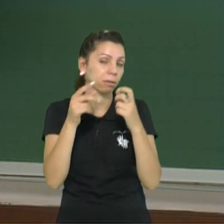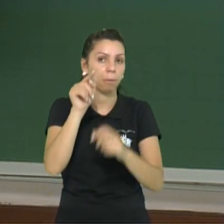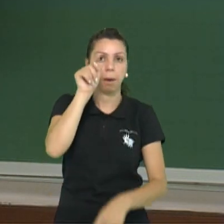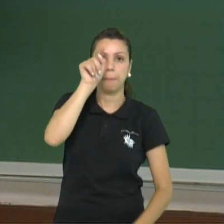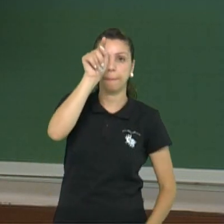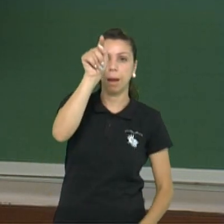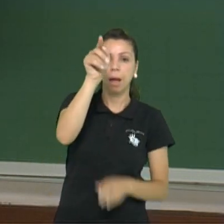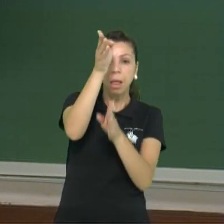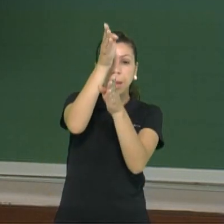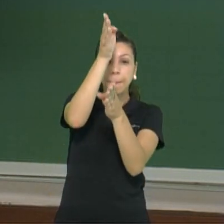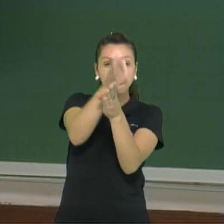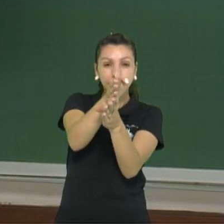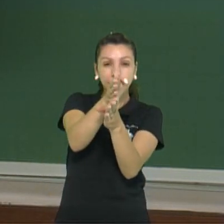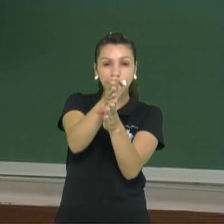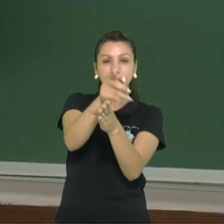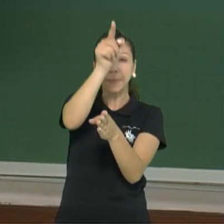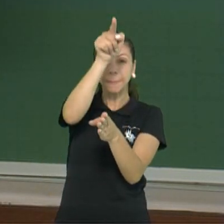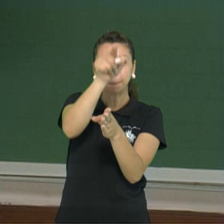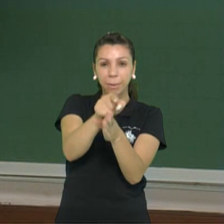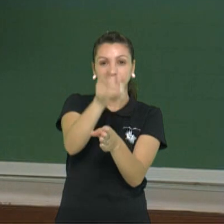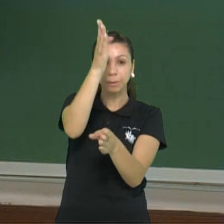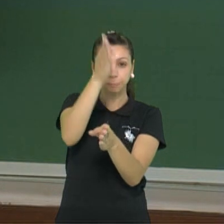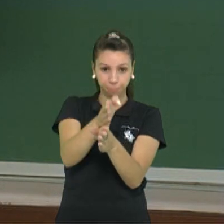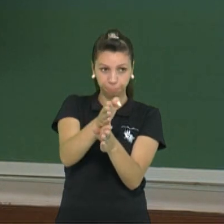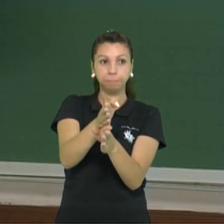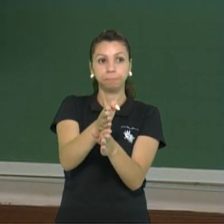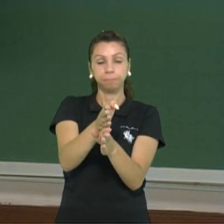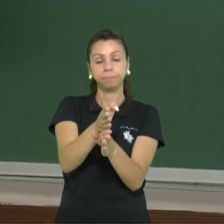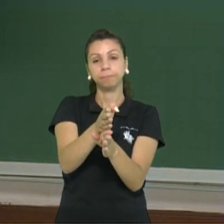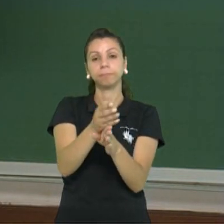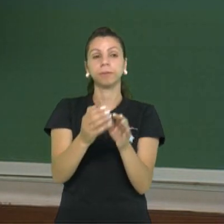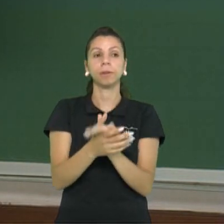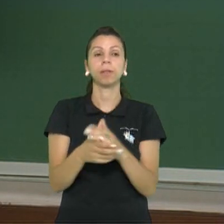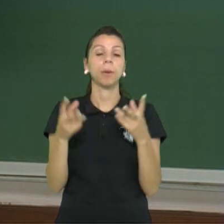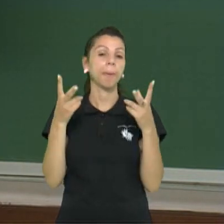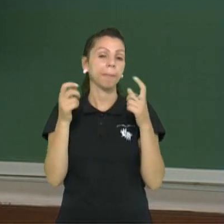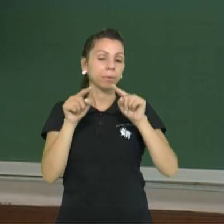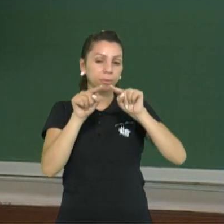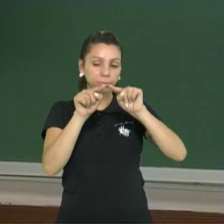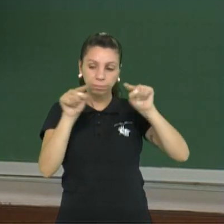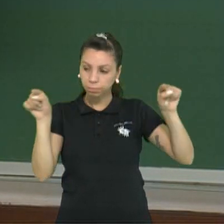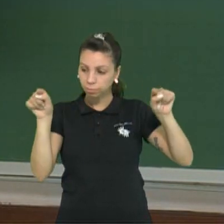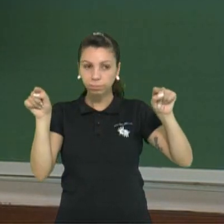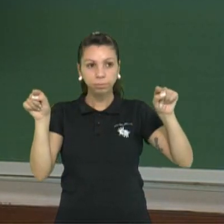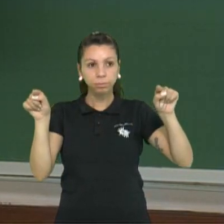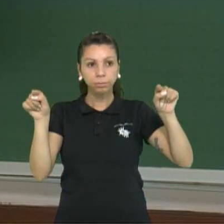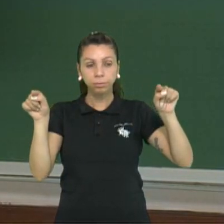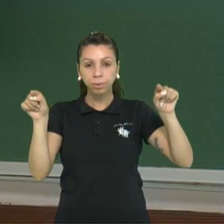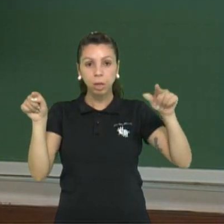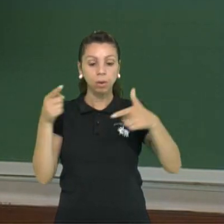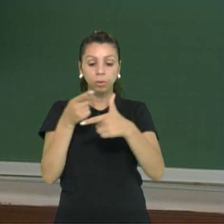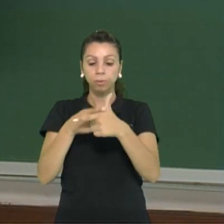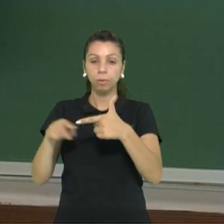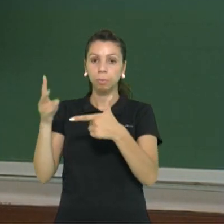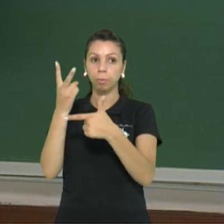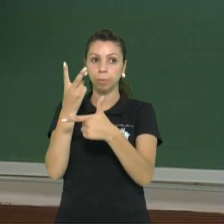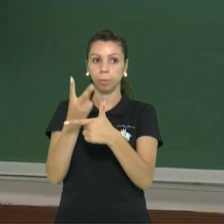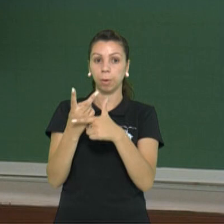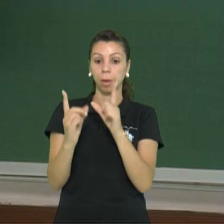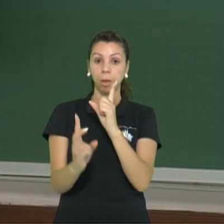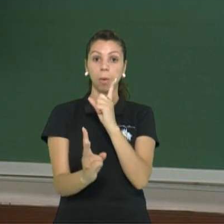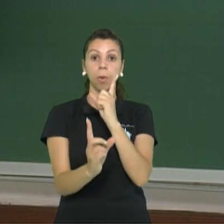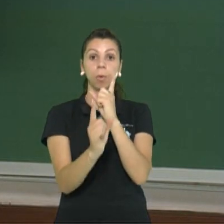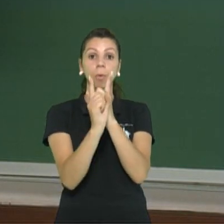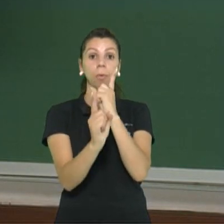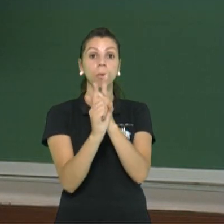se eu somar esse ponto onde a parábola corta o eixo x com esse ponto aqui e dividir por 2, eu encontro o